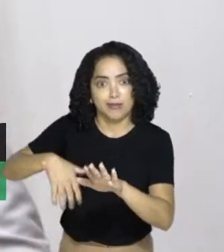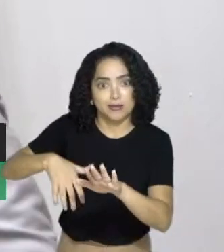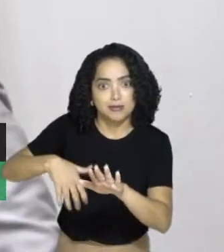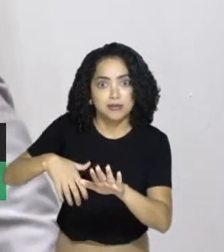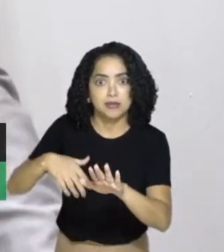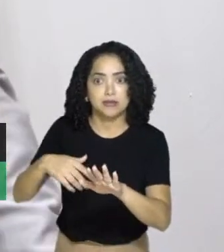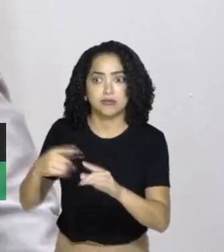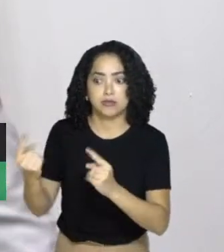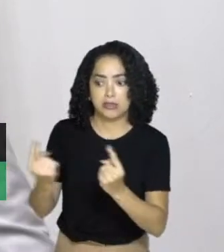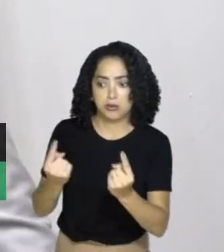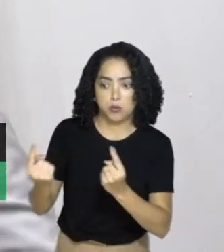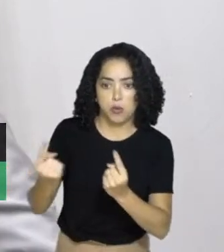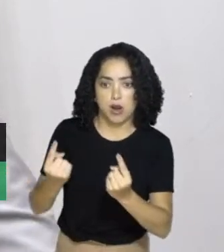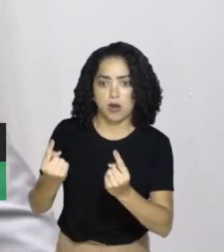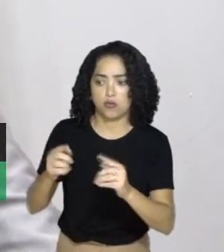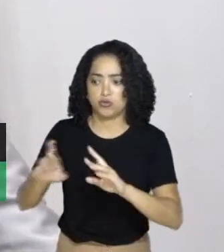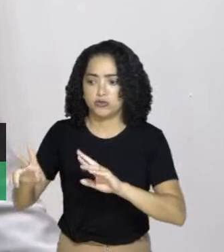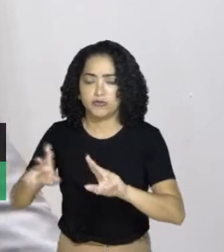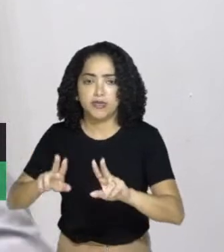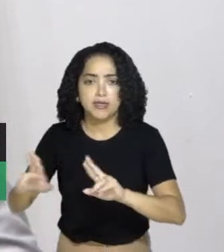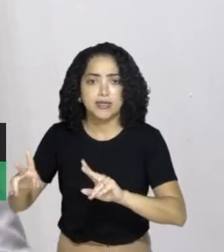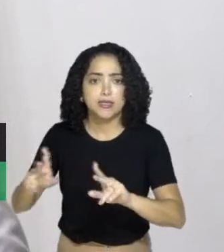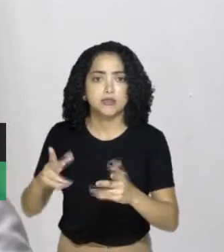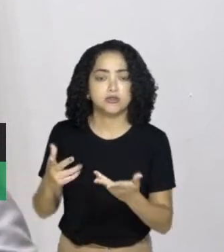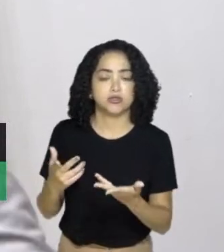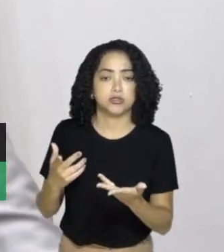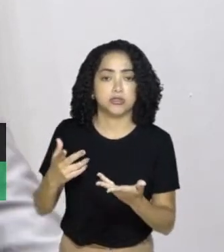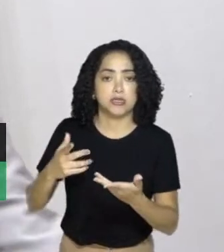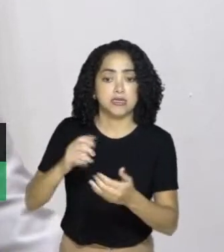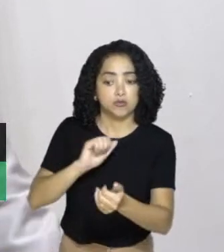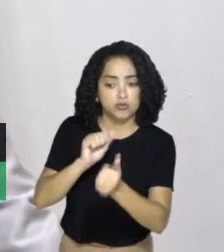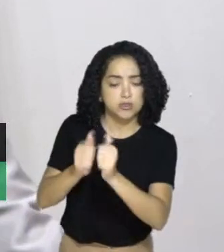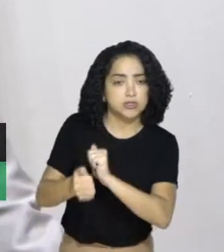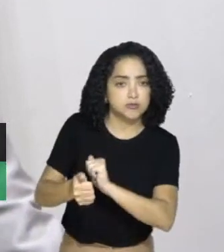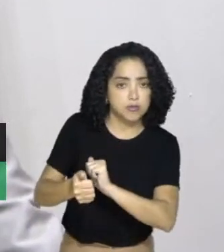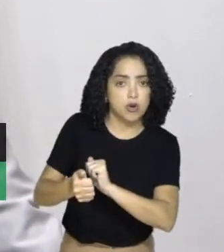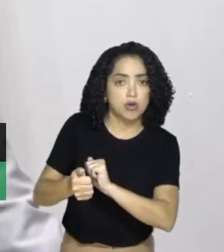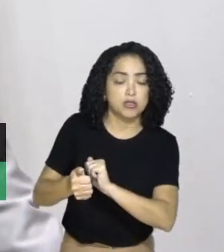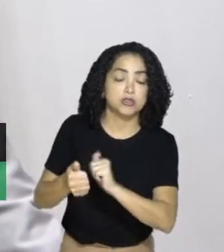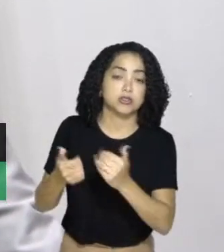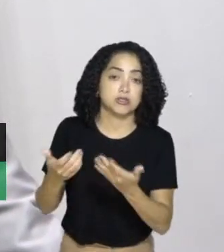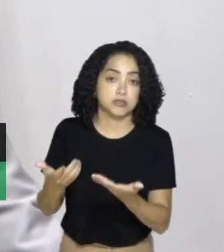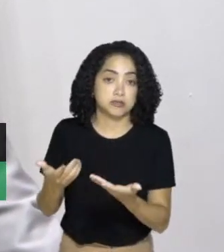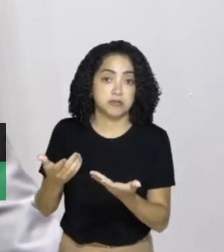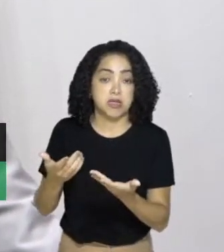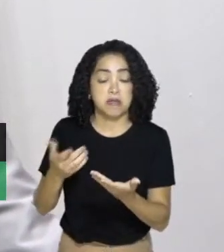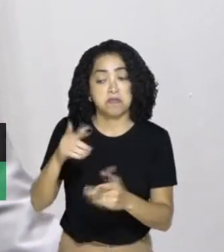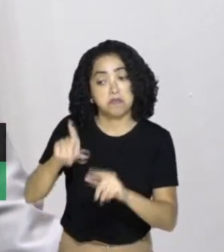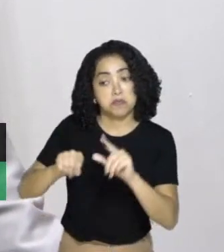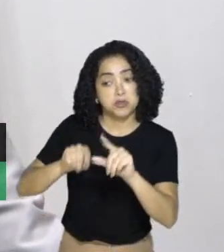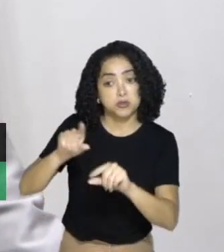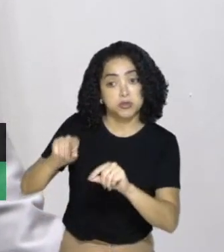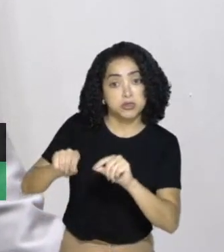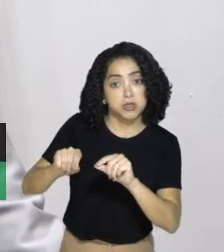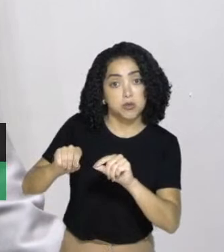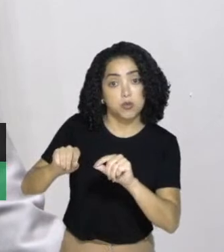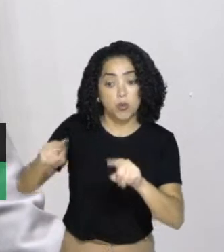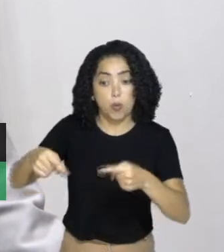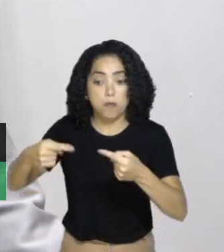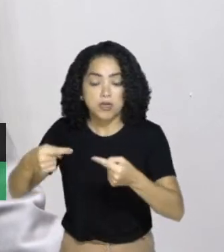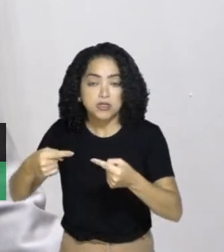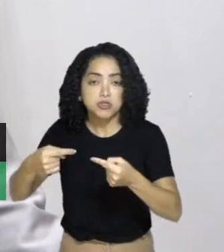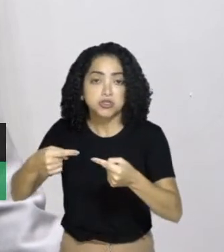igualdade com ela. Então, nas competições esportivas, eu acredito que isso vai muito da opção do atleta competir ou não.